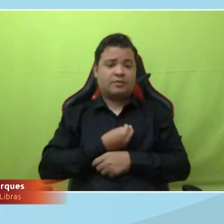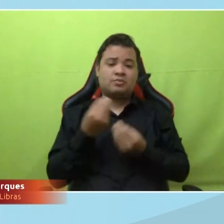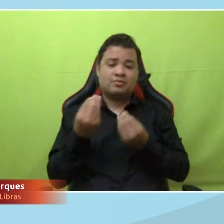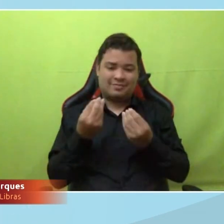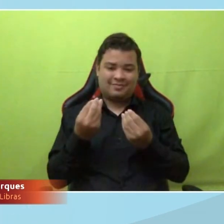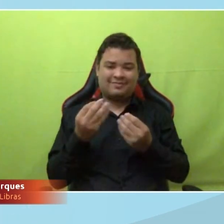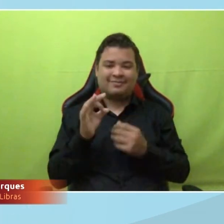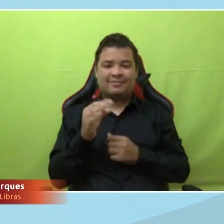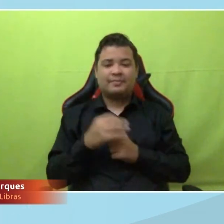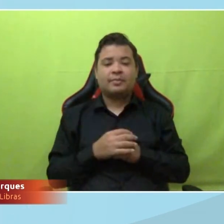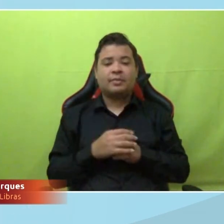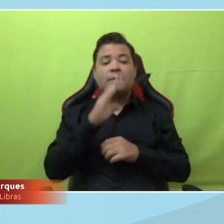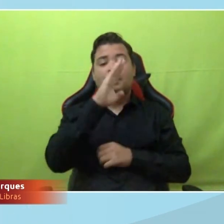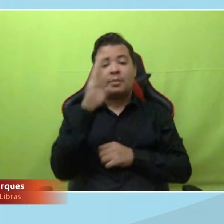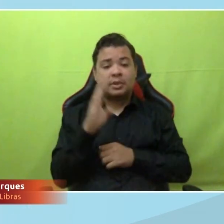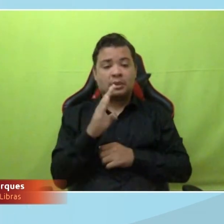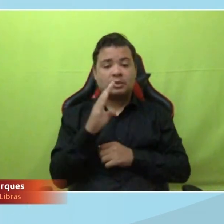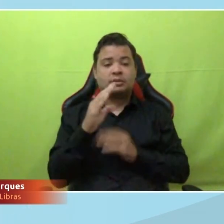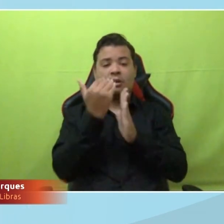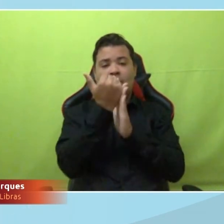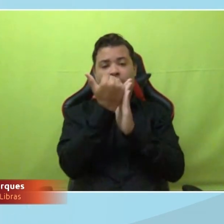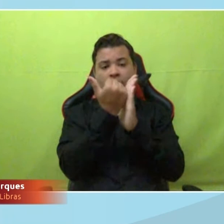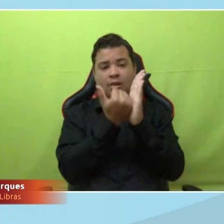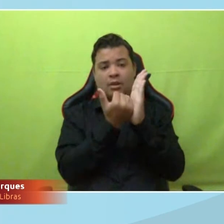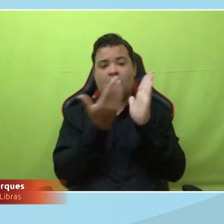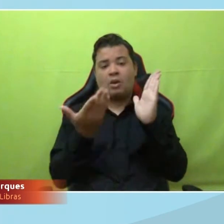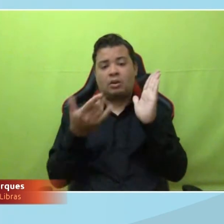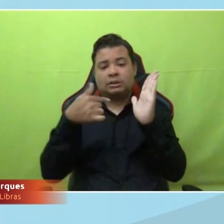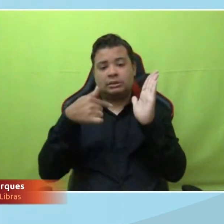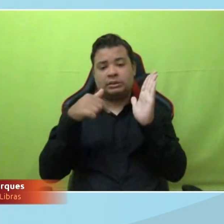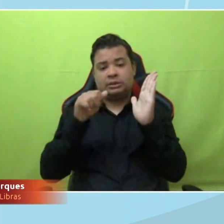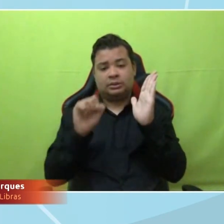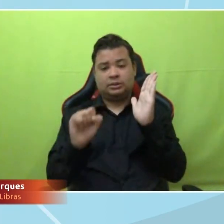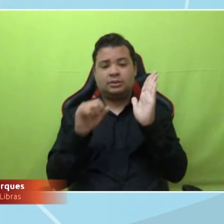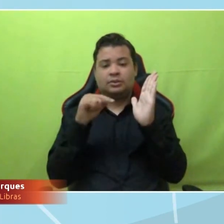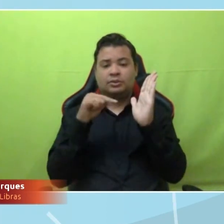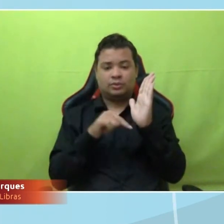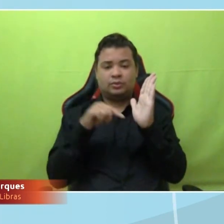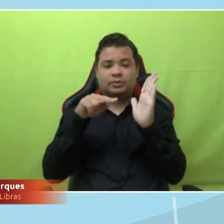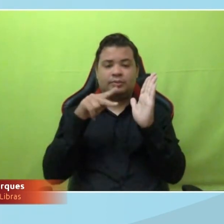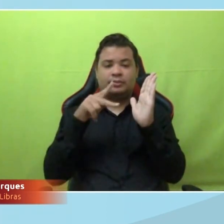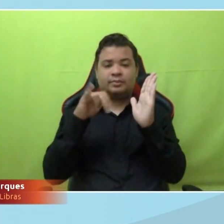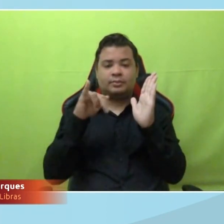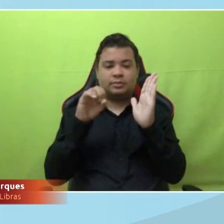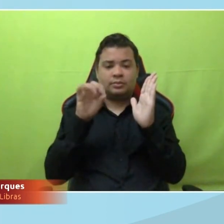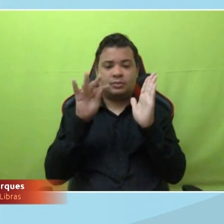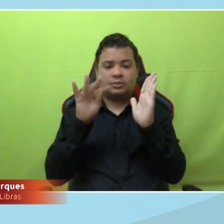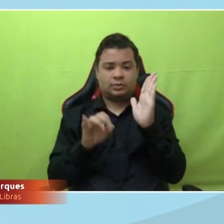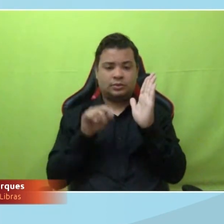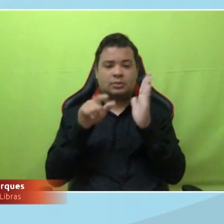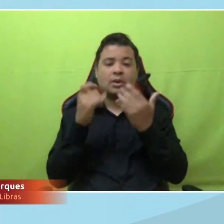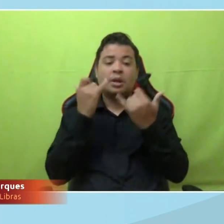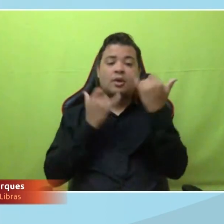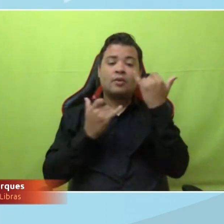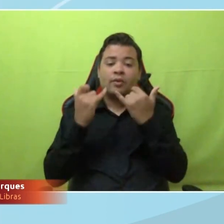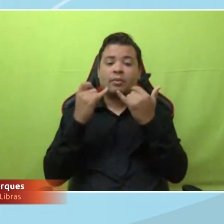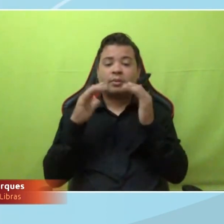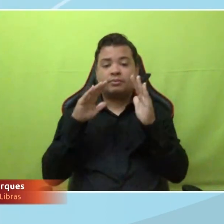posição 78 do ranking do PNUD, que recolhe dados referentes ao ano de 2021.